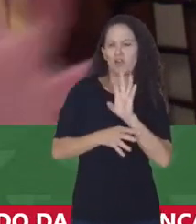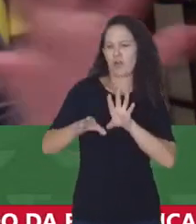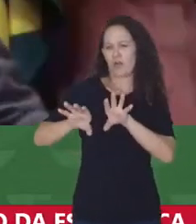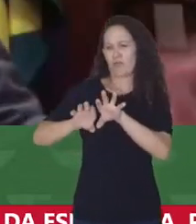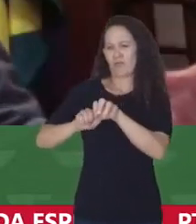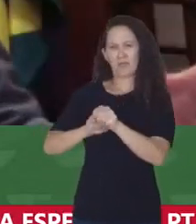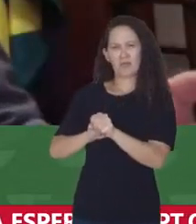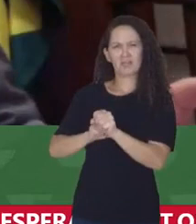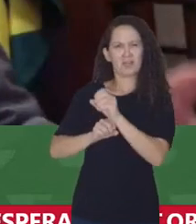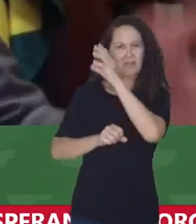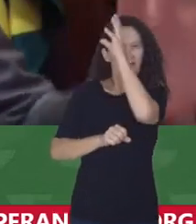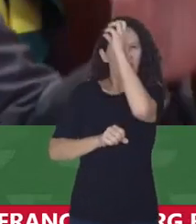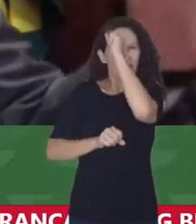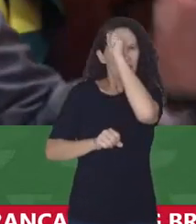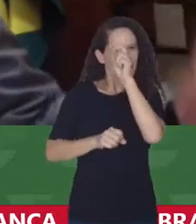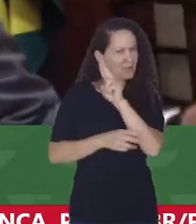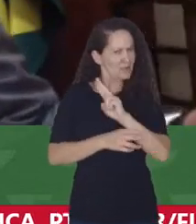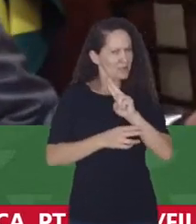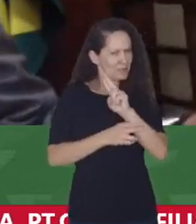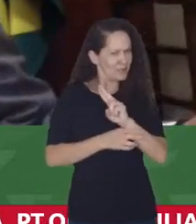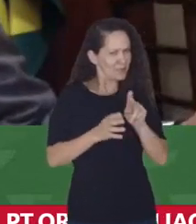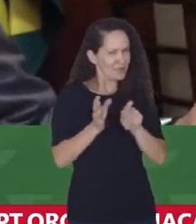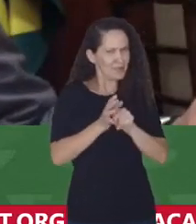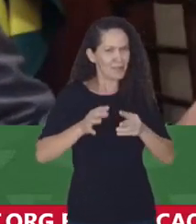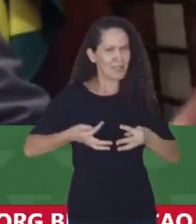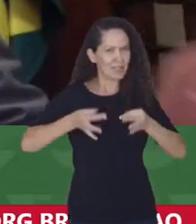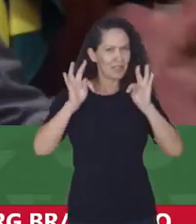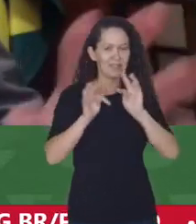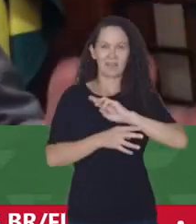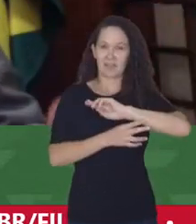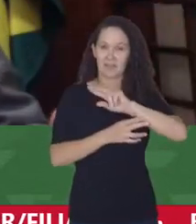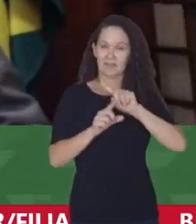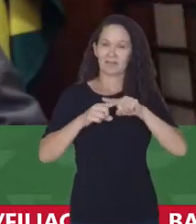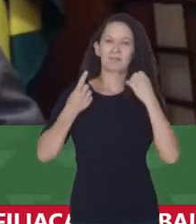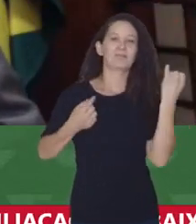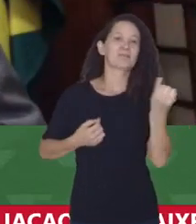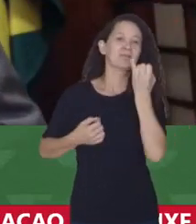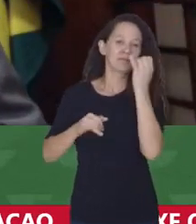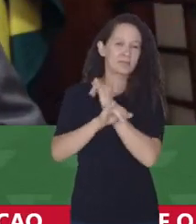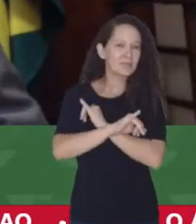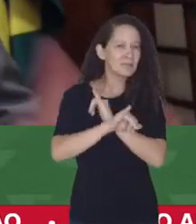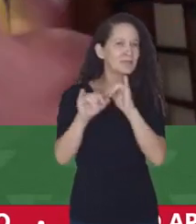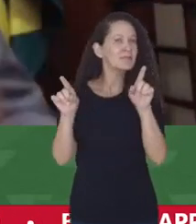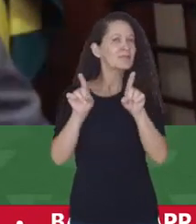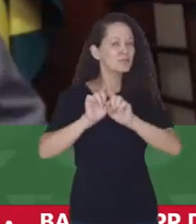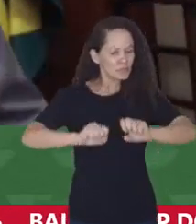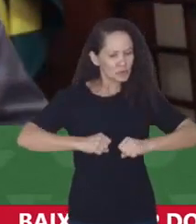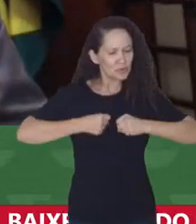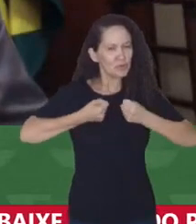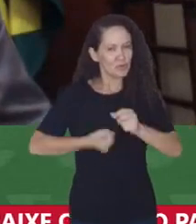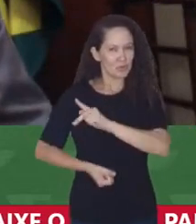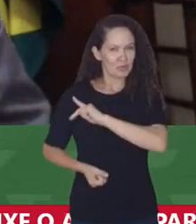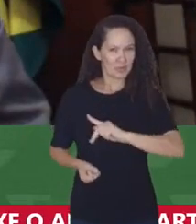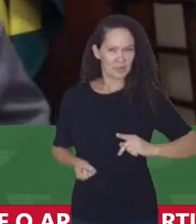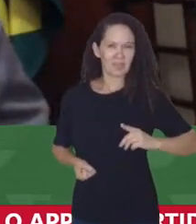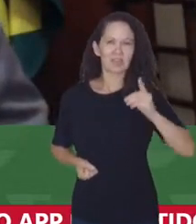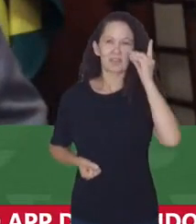formação universitária e tecnológica, mas é importante dizer do esforço da presidenta